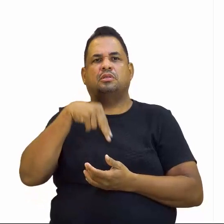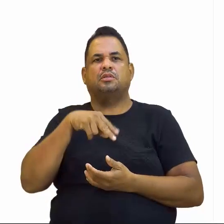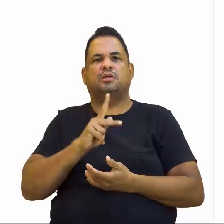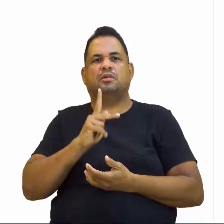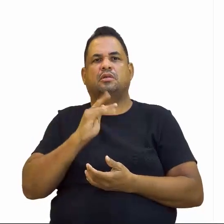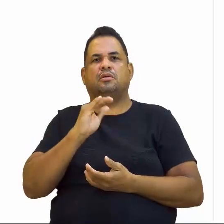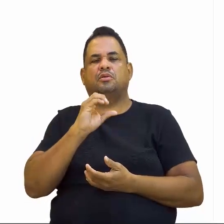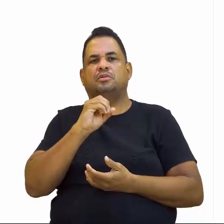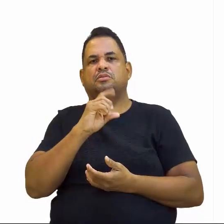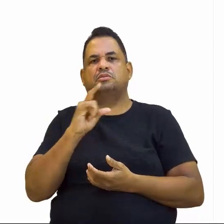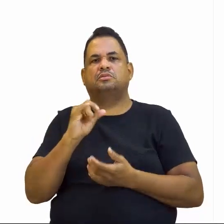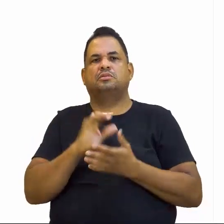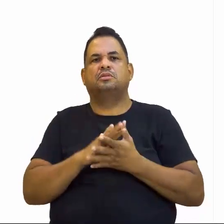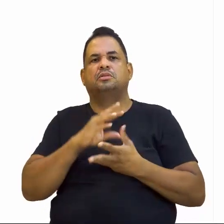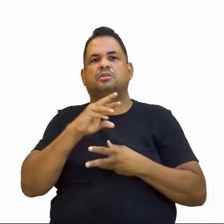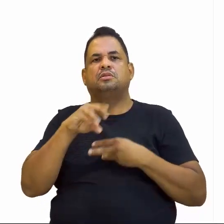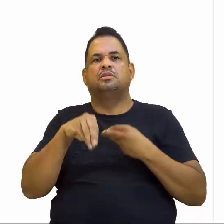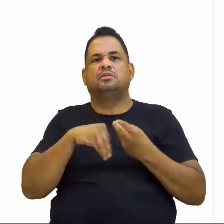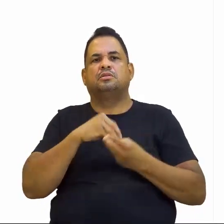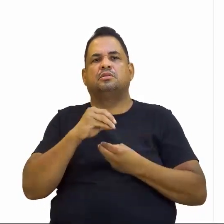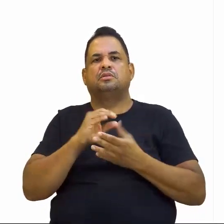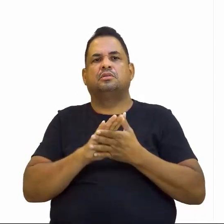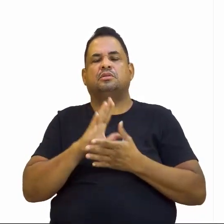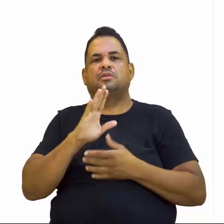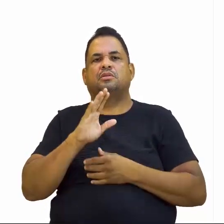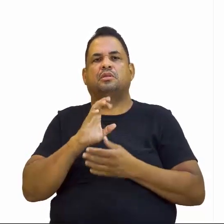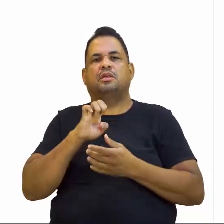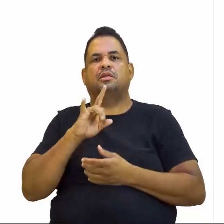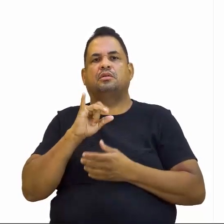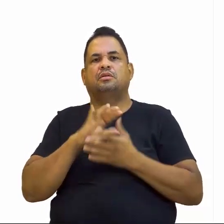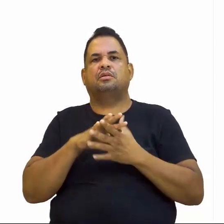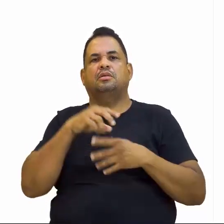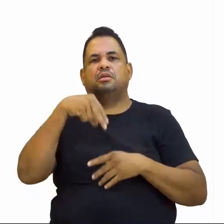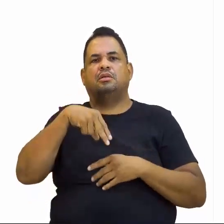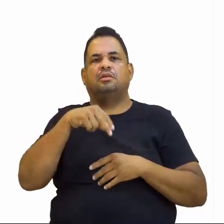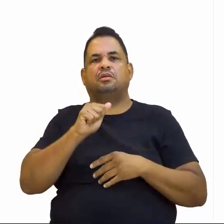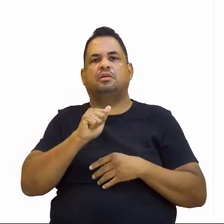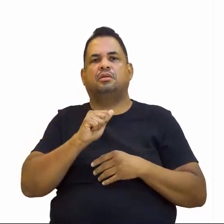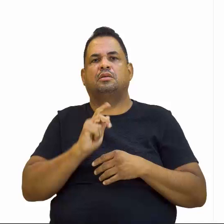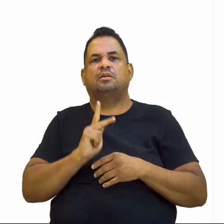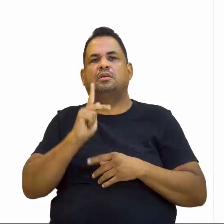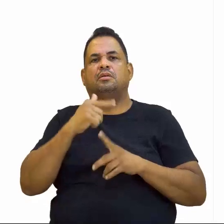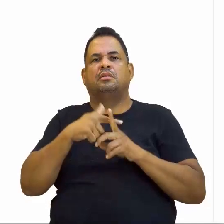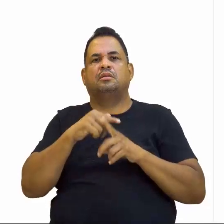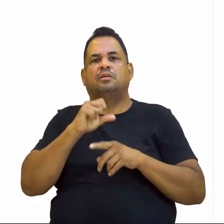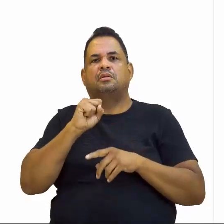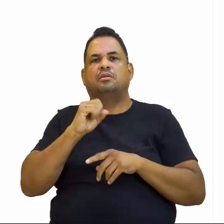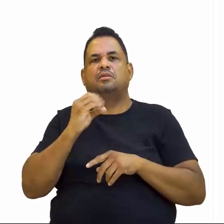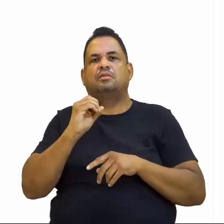dissociação eletrolítica dele vai gerar Na+, K+,